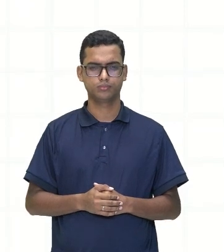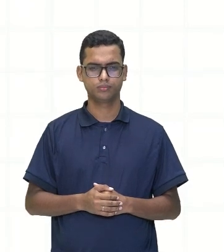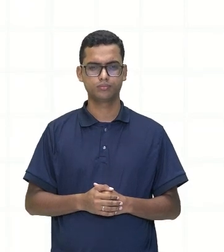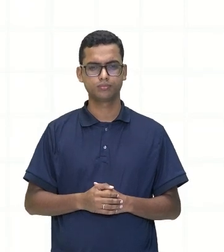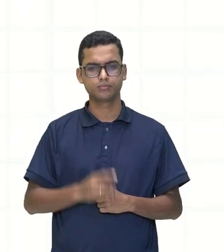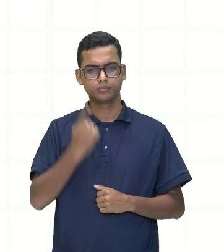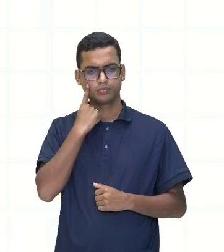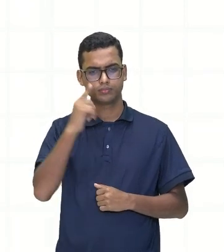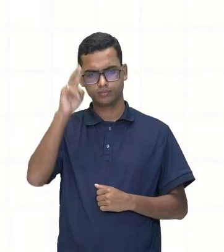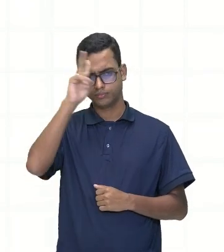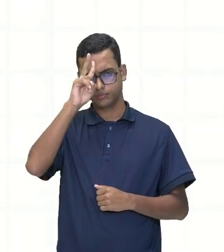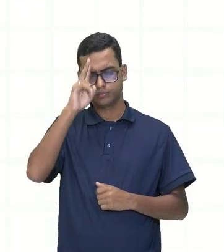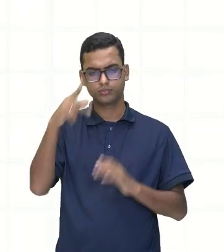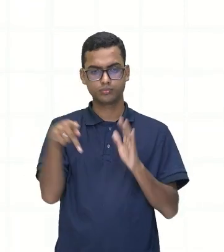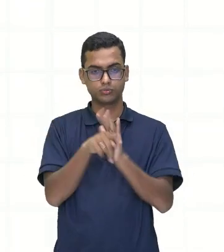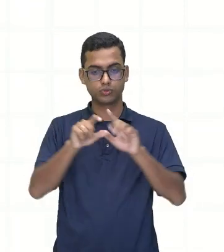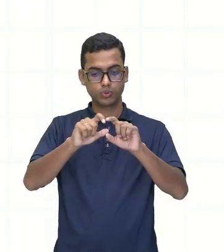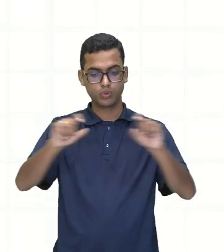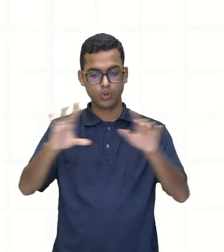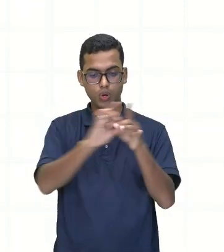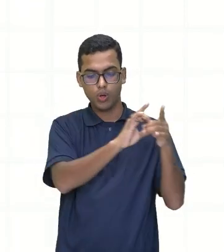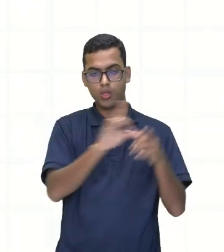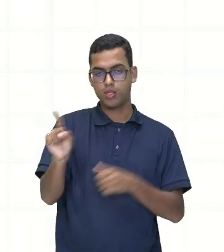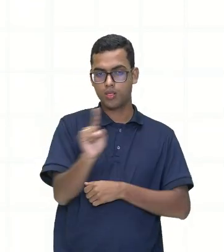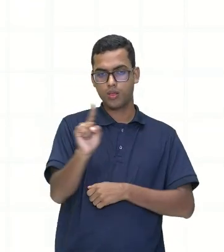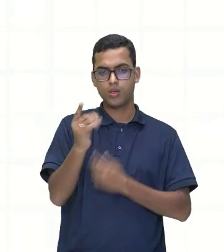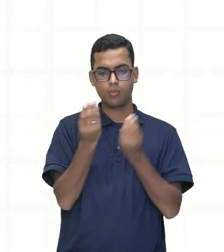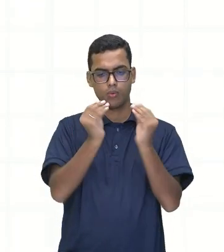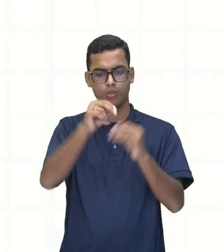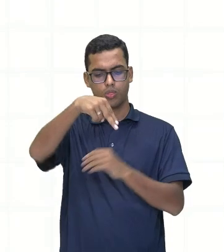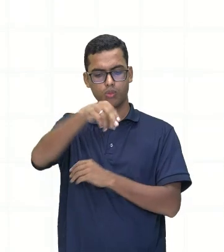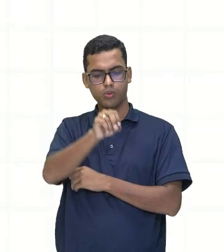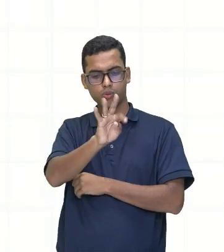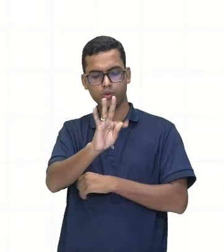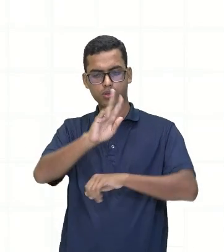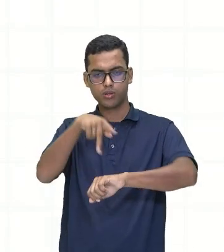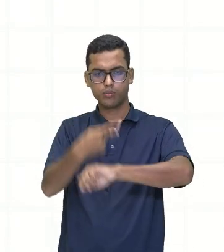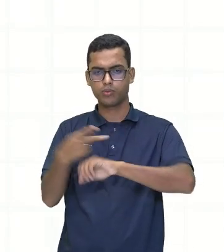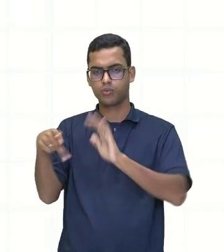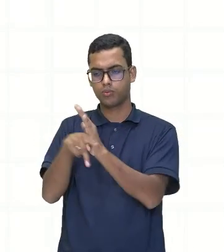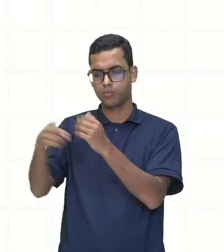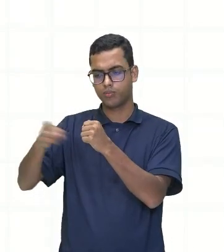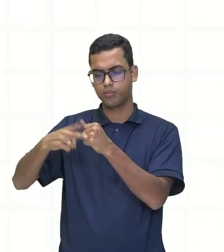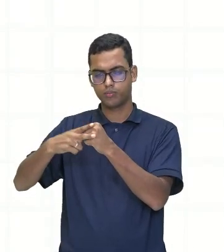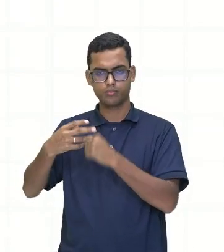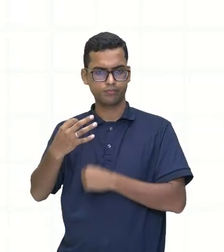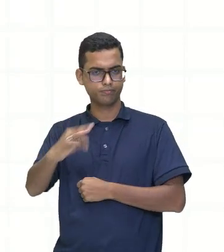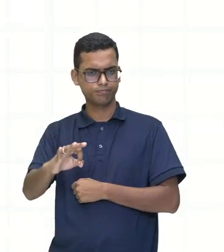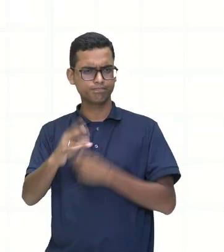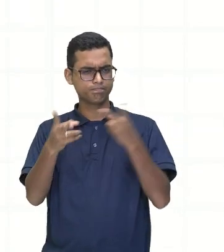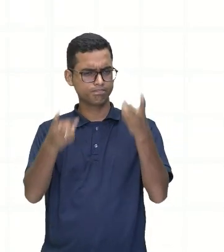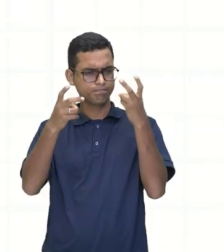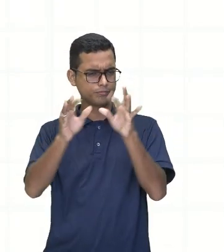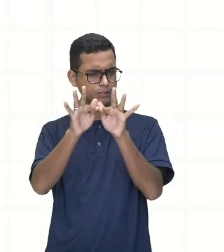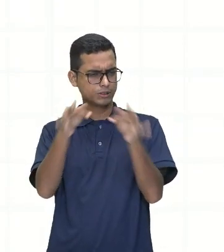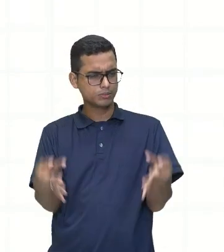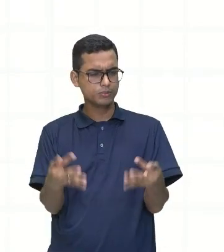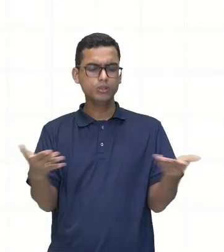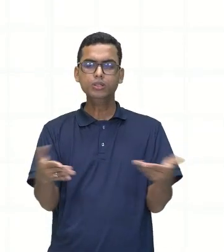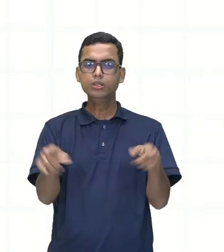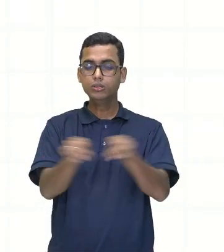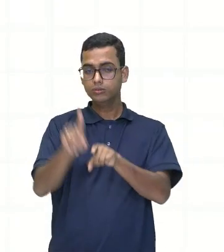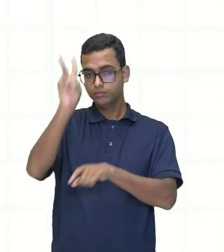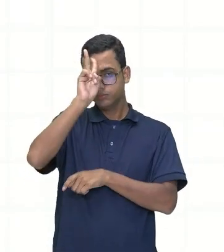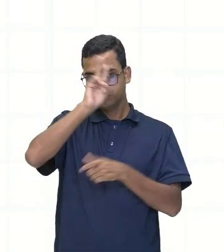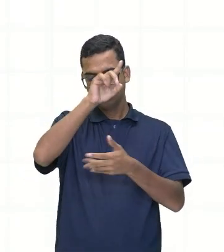e aí eu tenho a minha forma negativa, ok? Perceberam que é bem simples? É só você lembrar, né, dos elementos